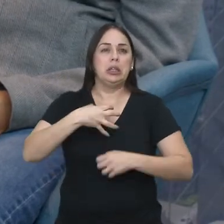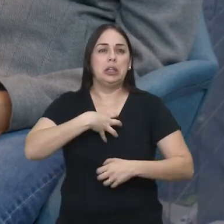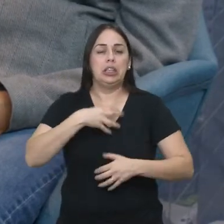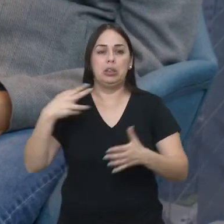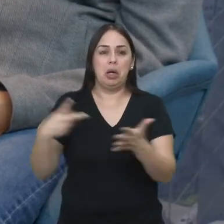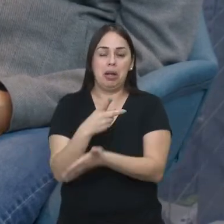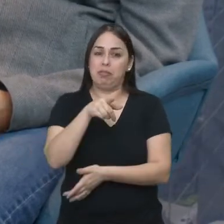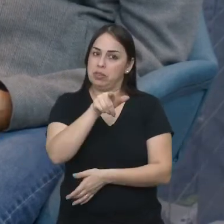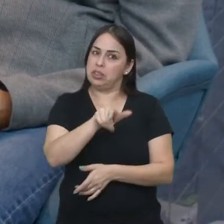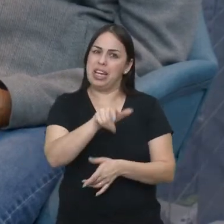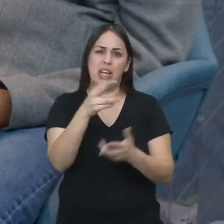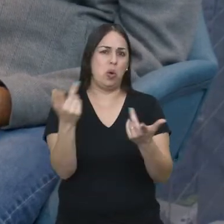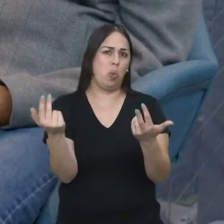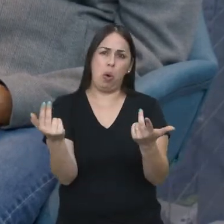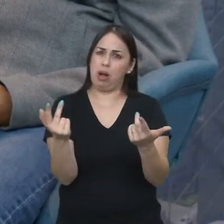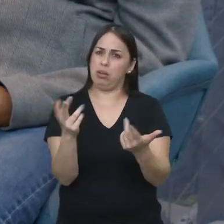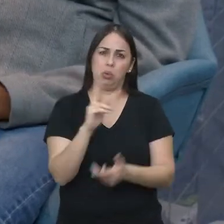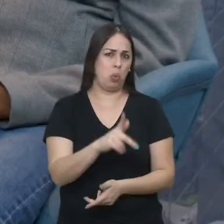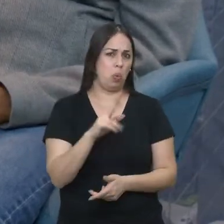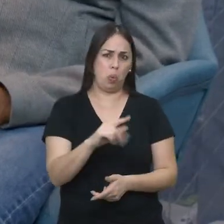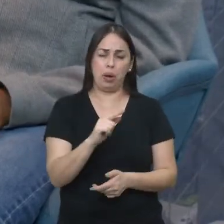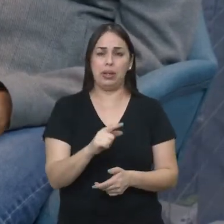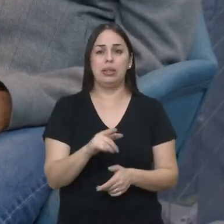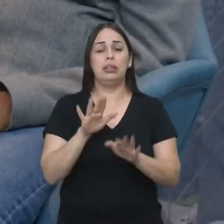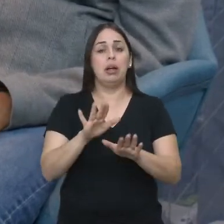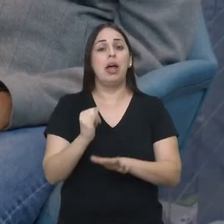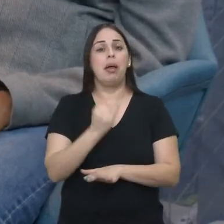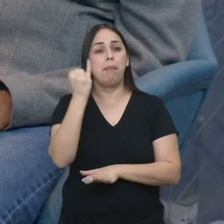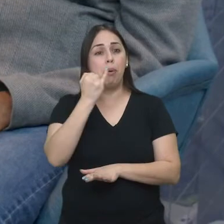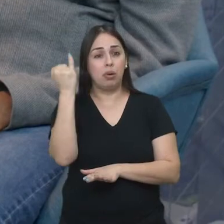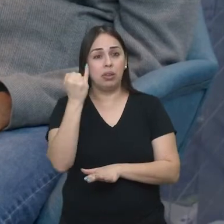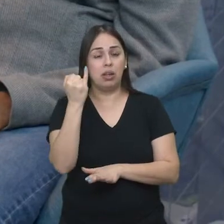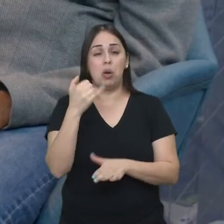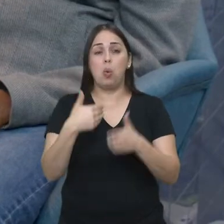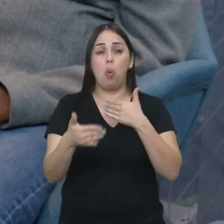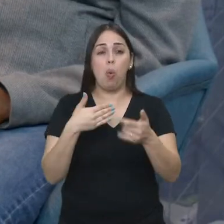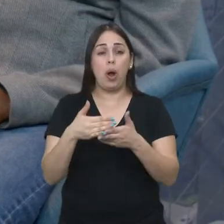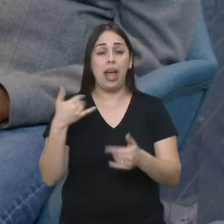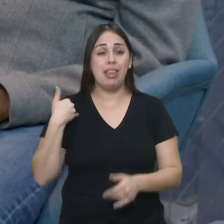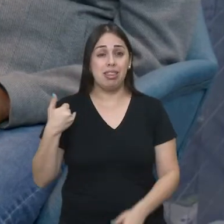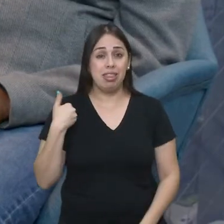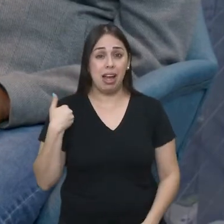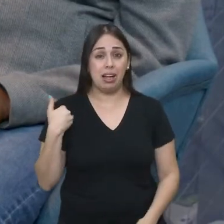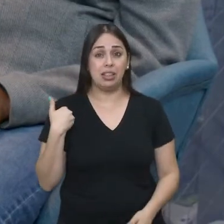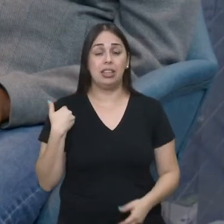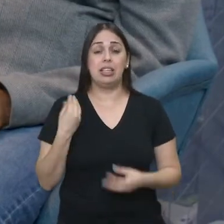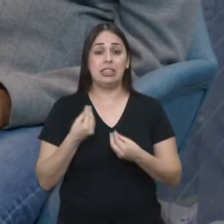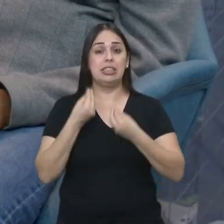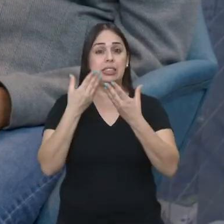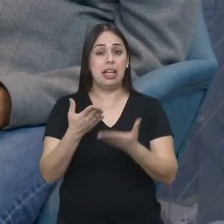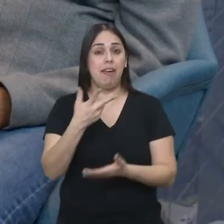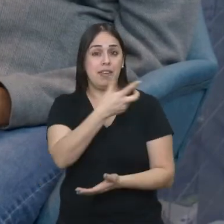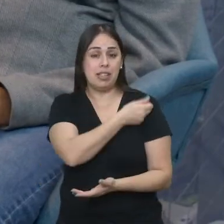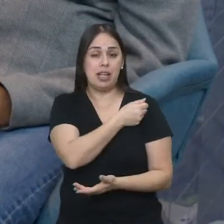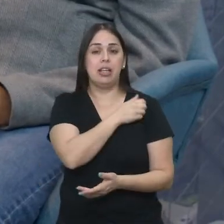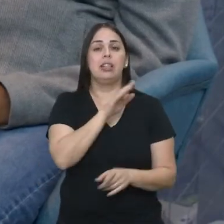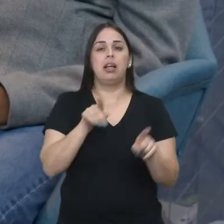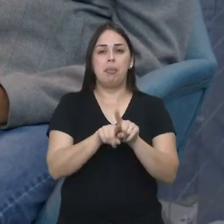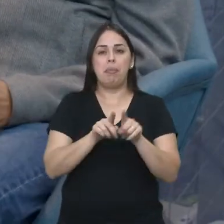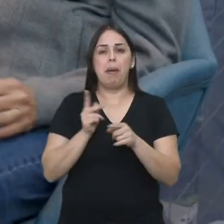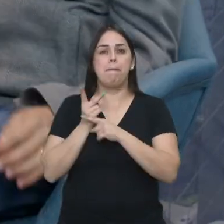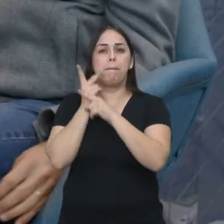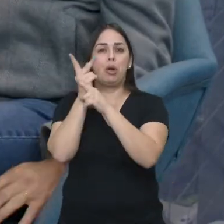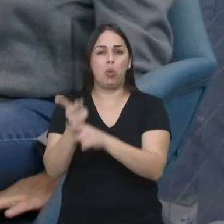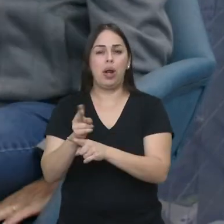que você vai ter relacionado àquela vacina. Então, é super importante qualquer faixa etária hoje ofertar vacina, procurar uma unidade de